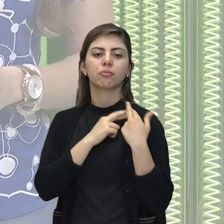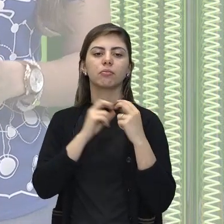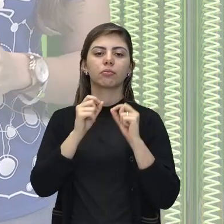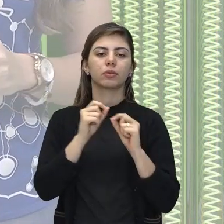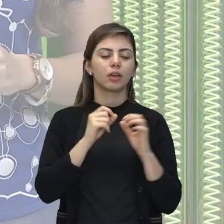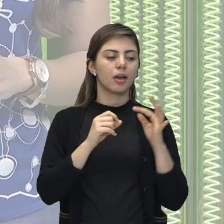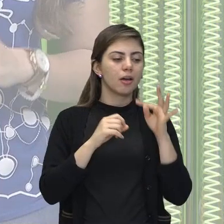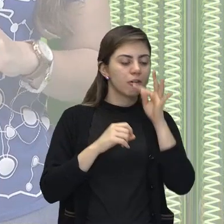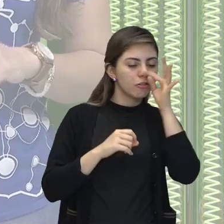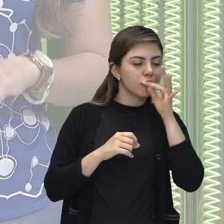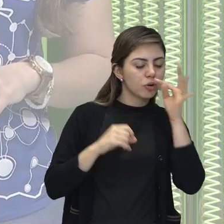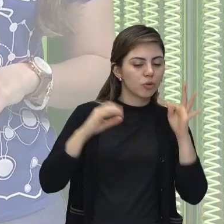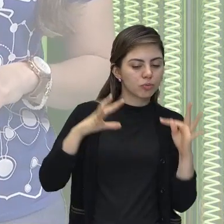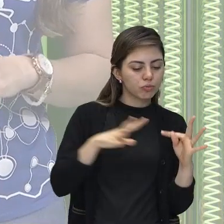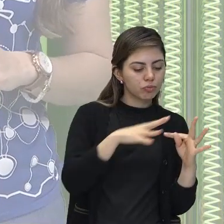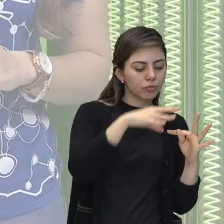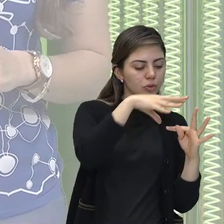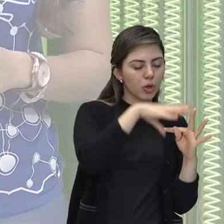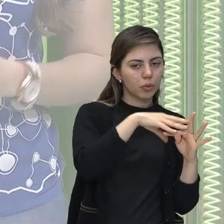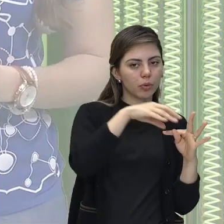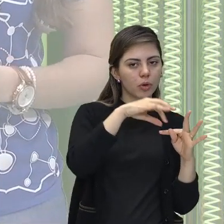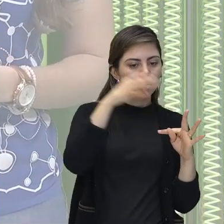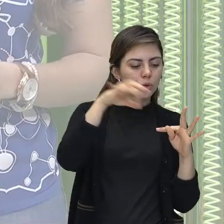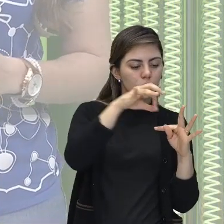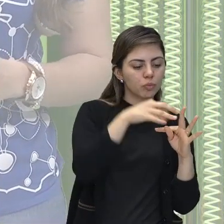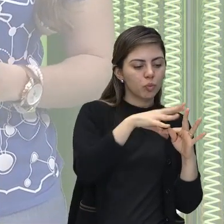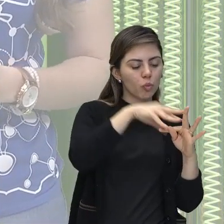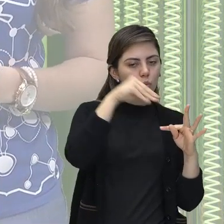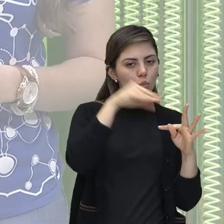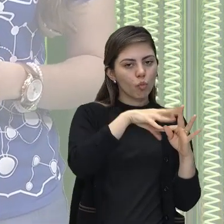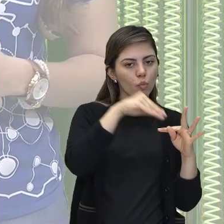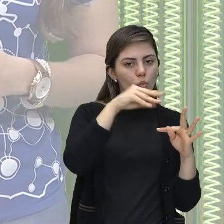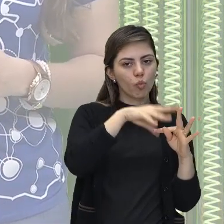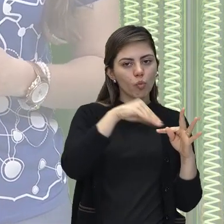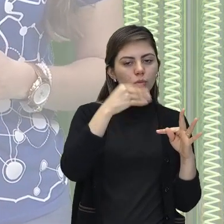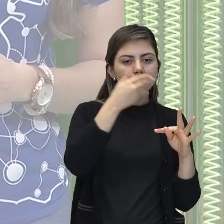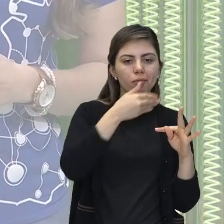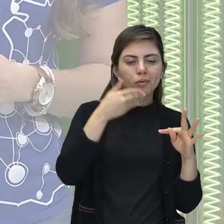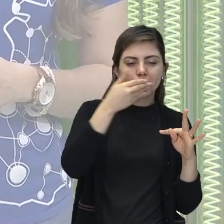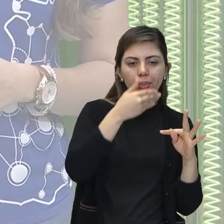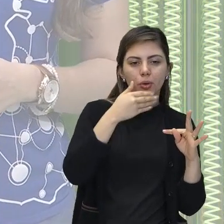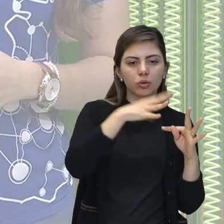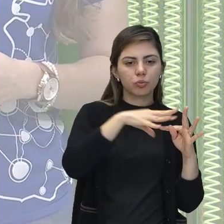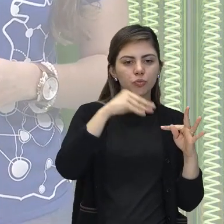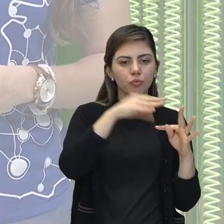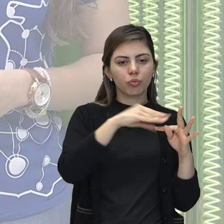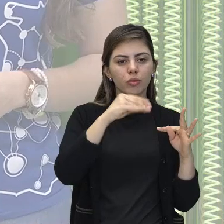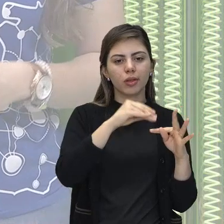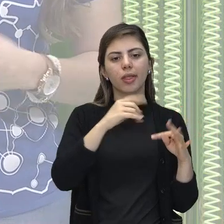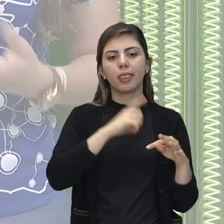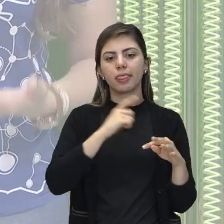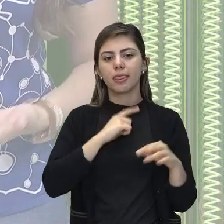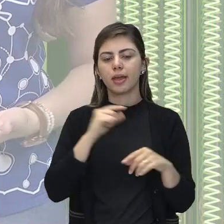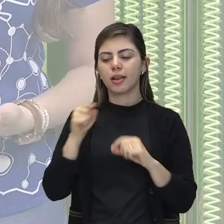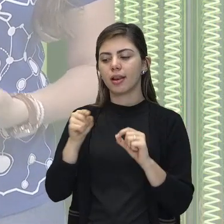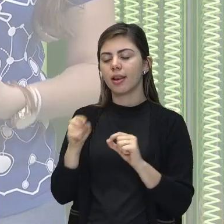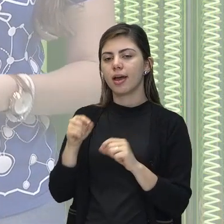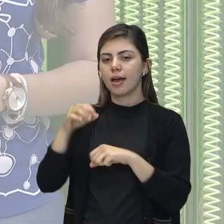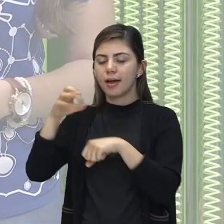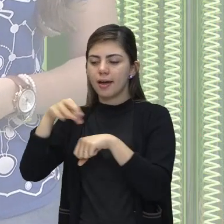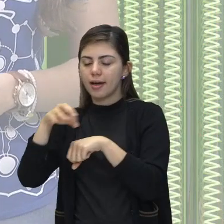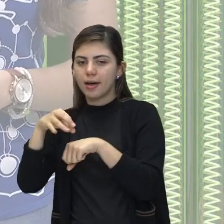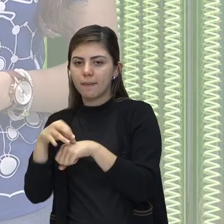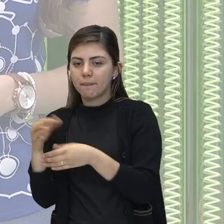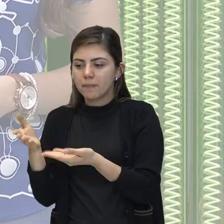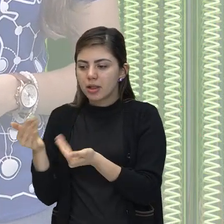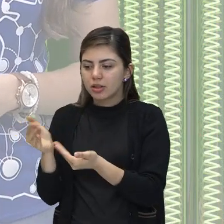coletar néctar e pólen, produzir mel, cera, geleia real, alimentar os indivíduos